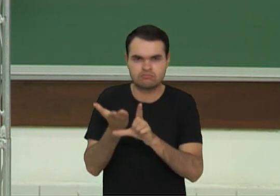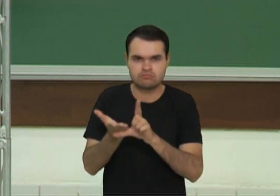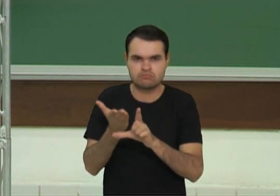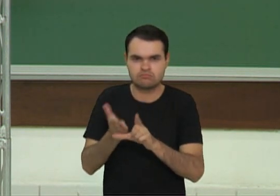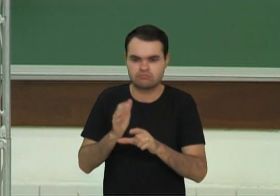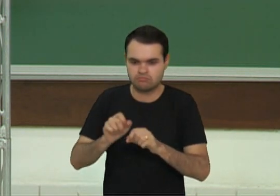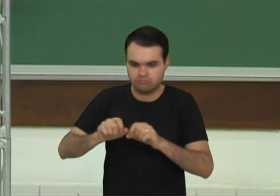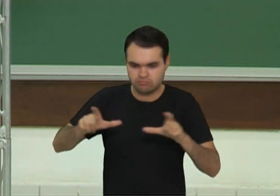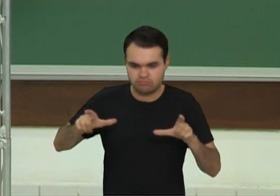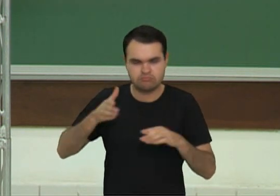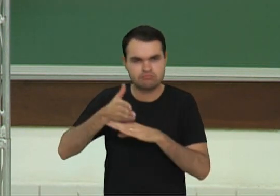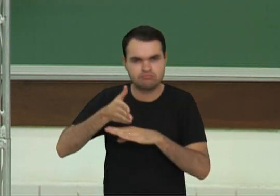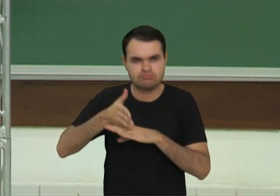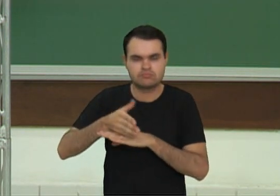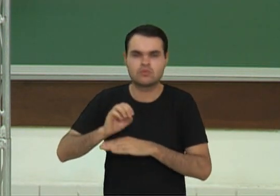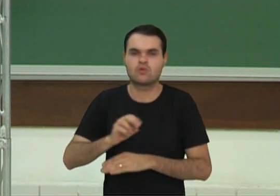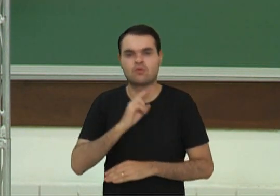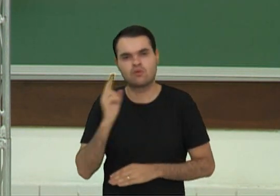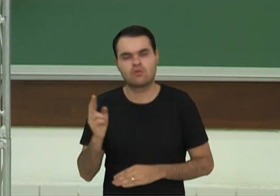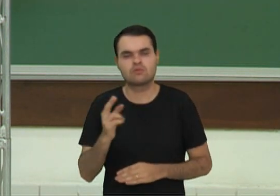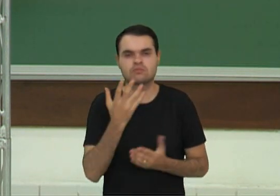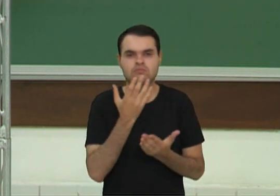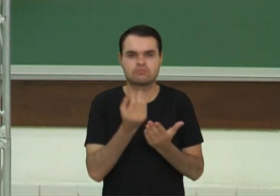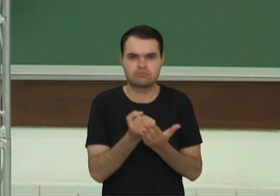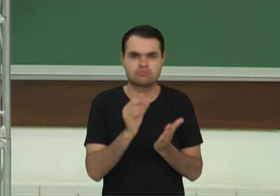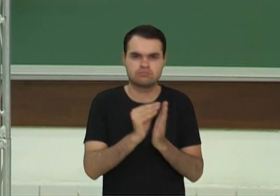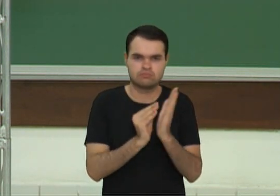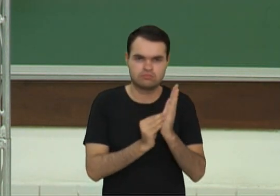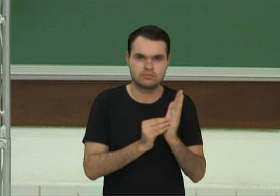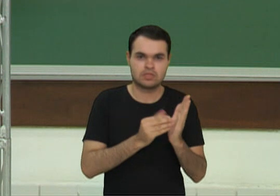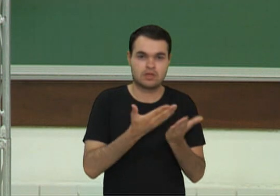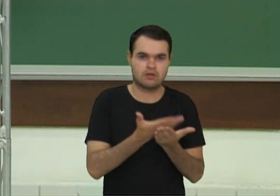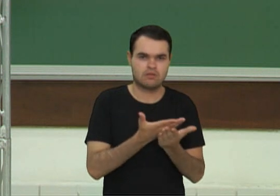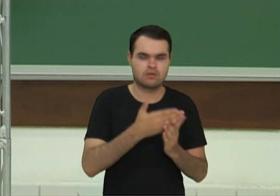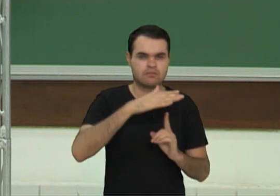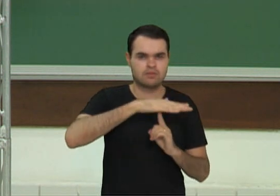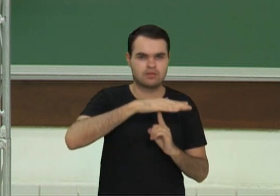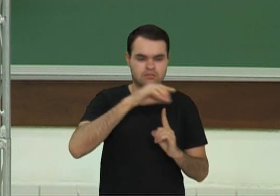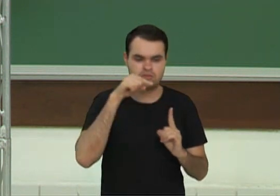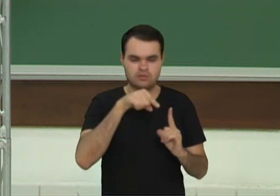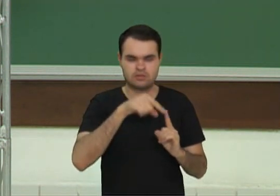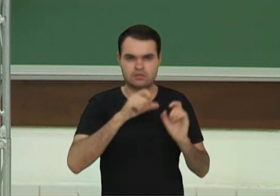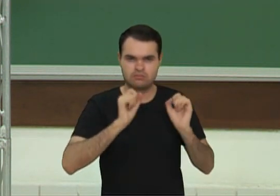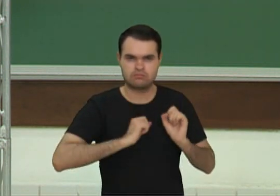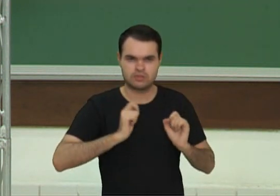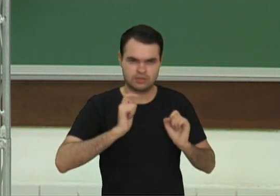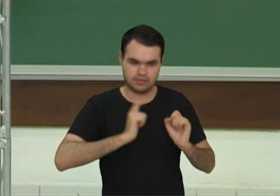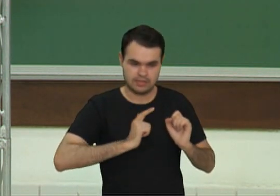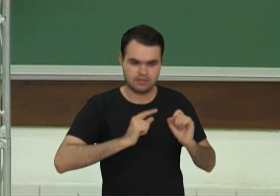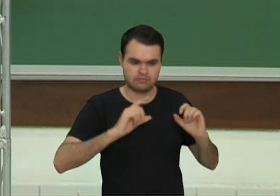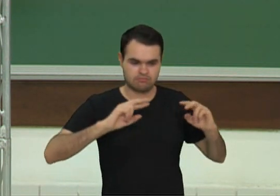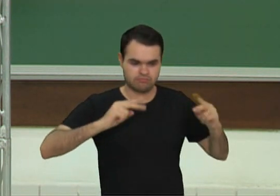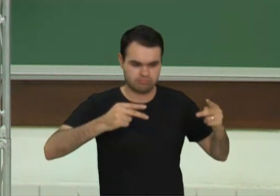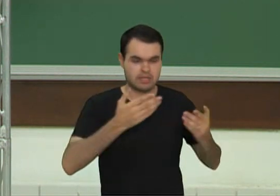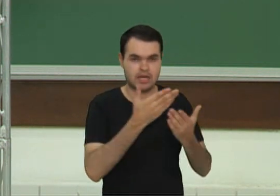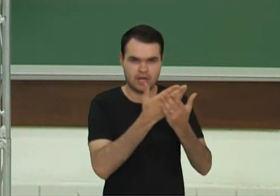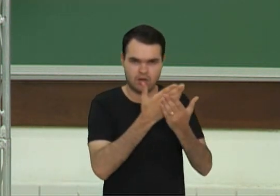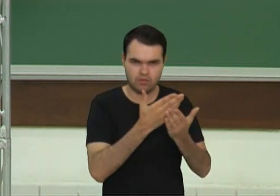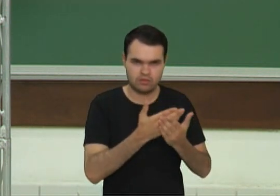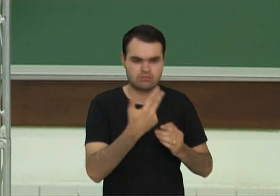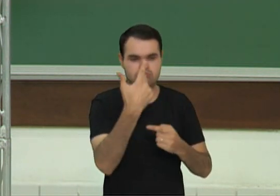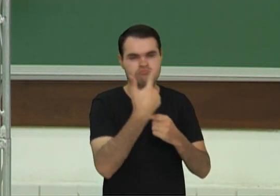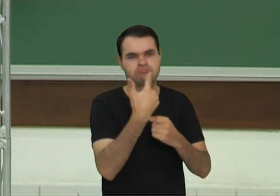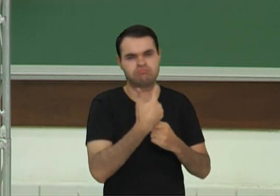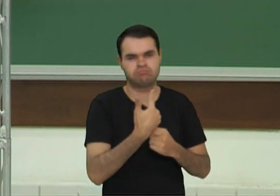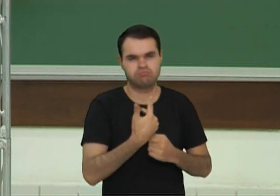acesso dessa maneira, ou ainda baixar o aplicativo Aula Paraná. No aplicativo Aula Paraná você tem acesso às aulas que foram produzidas